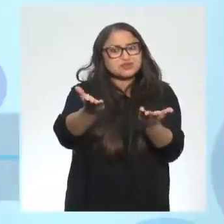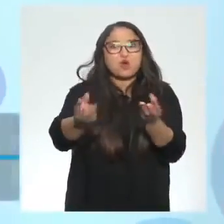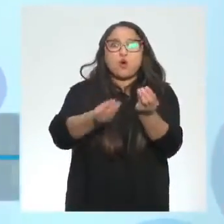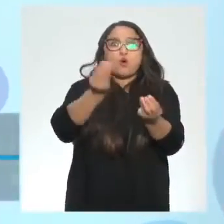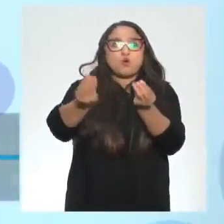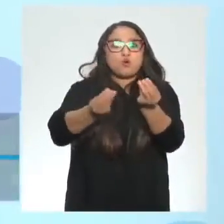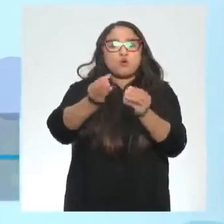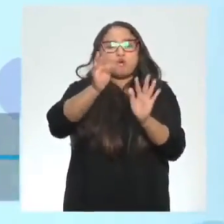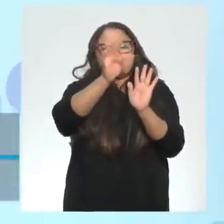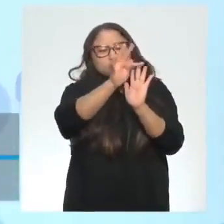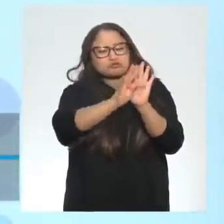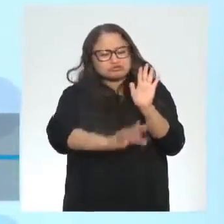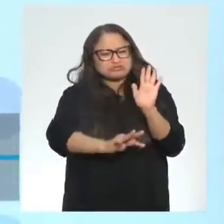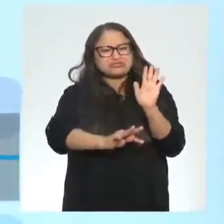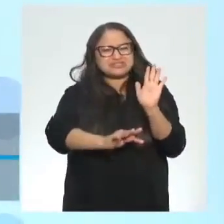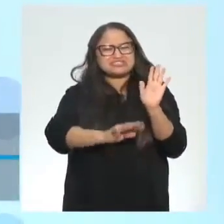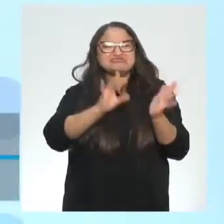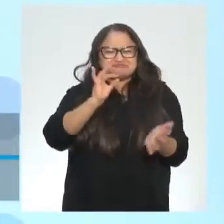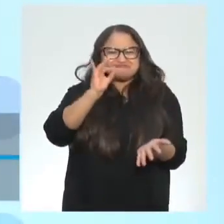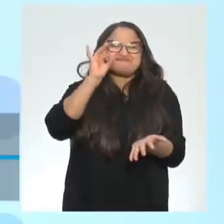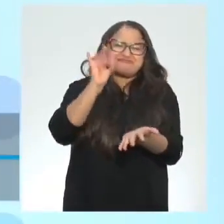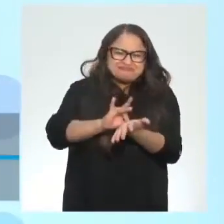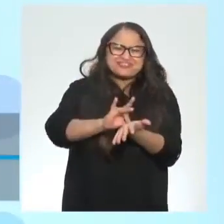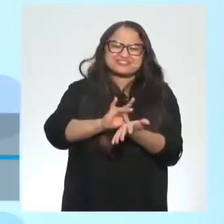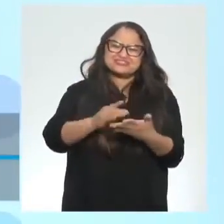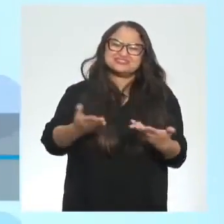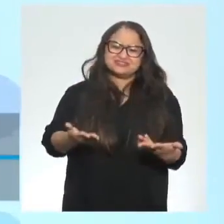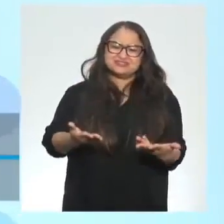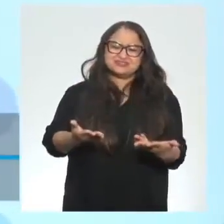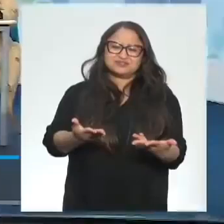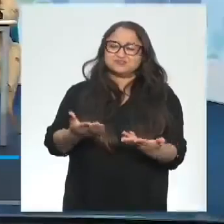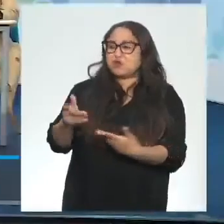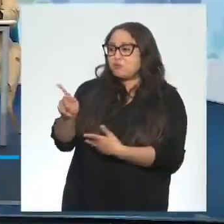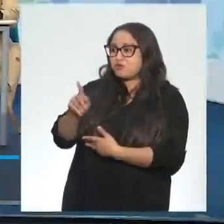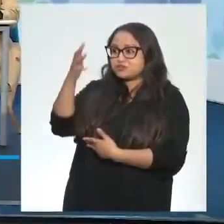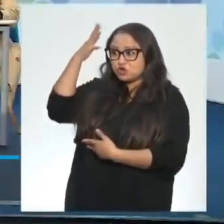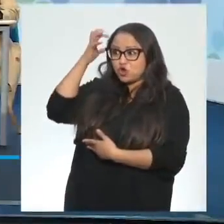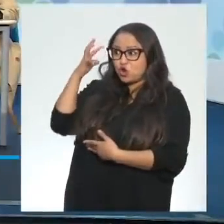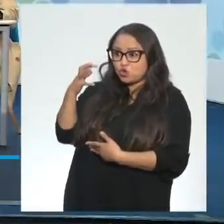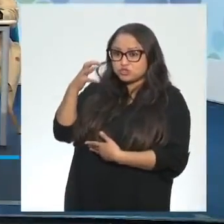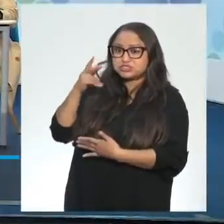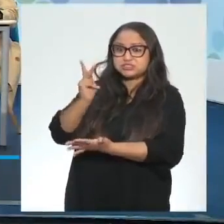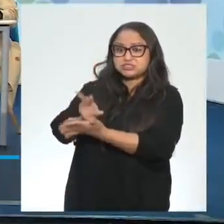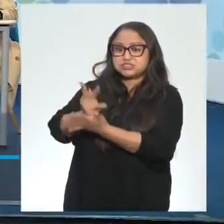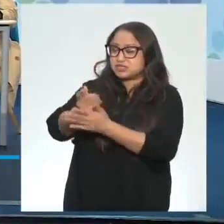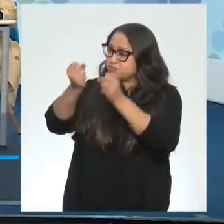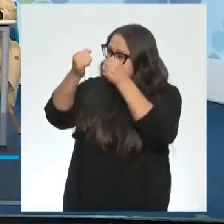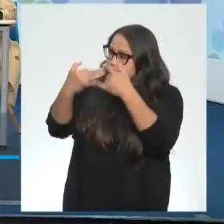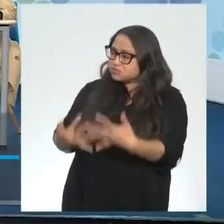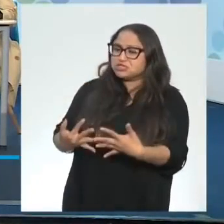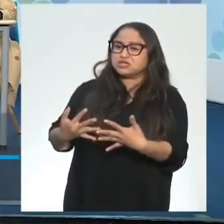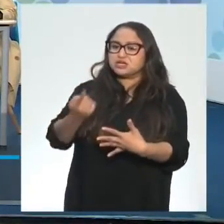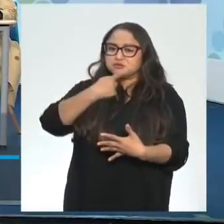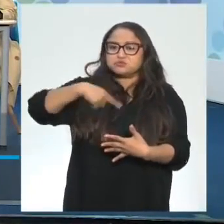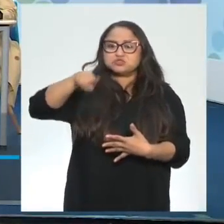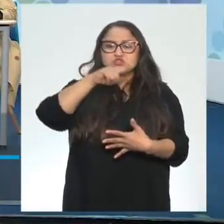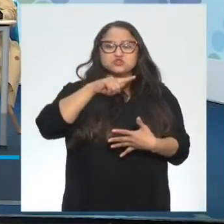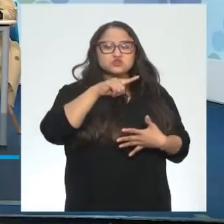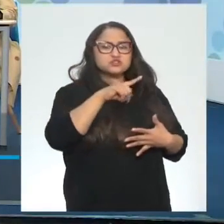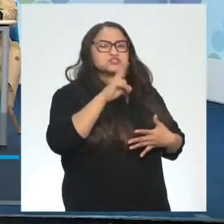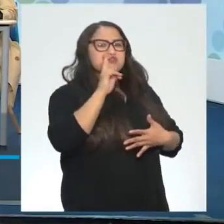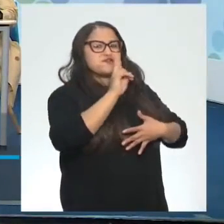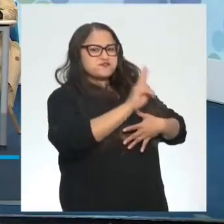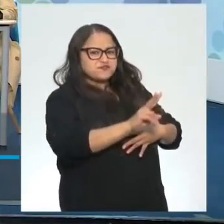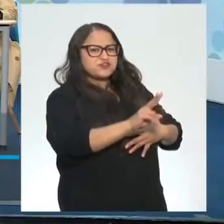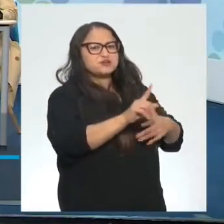esse texto é bem realístico. Professora Luíse, nós sempre falamos, né, e nós assistimos sempre